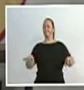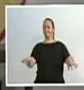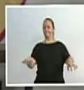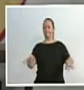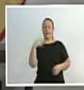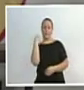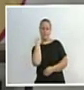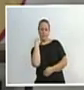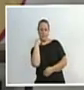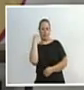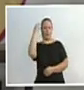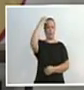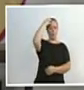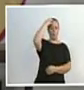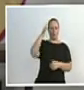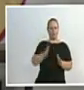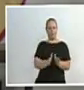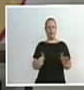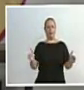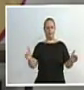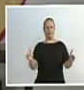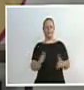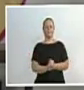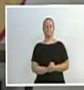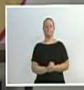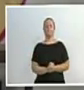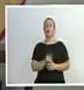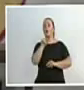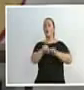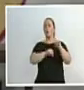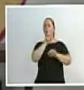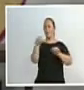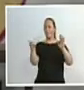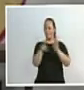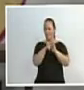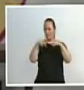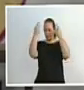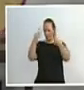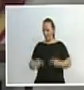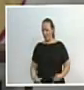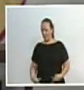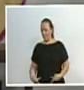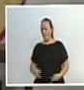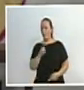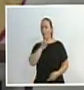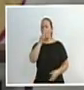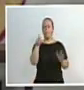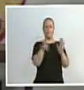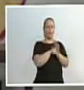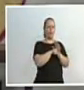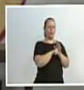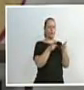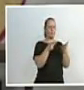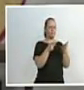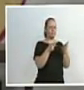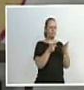vertente da natureza humana, aliás, da própria natureza, e a vertente humana, aquilo que vem da natureza